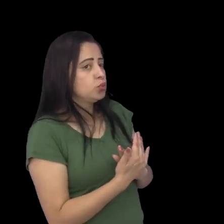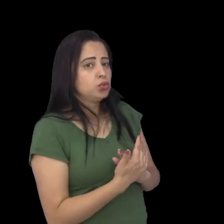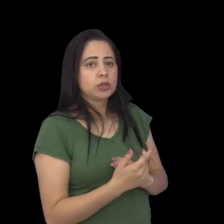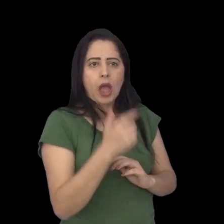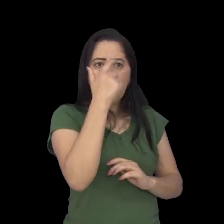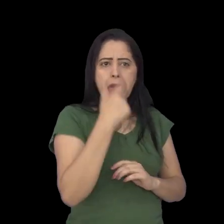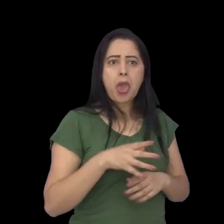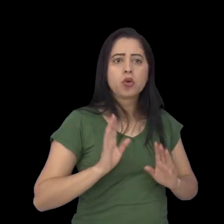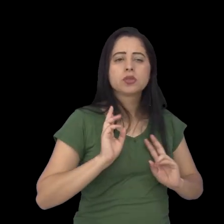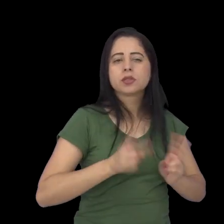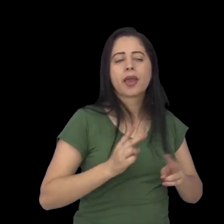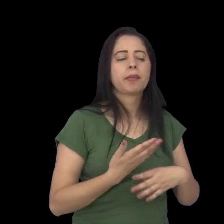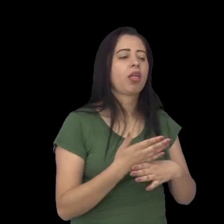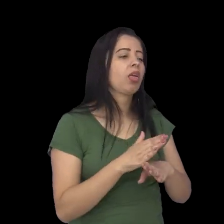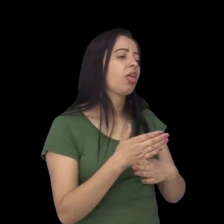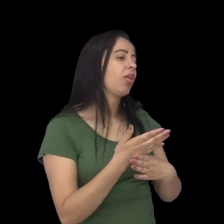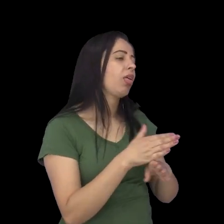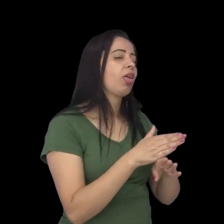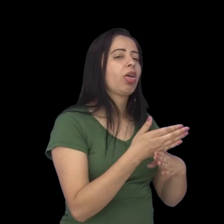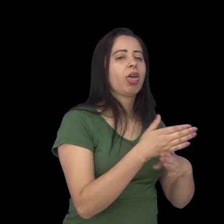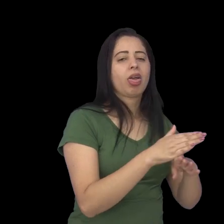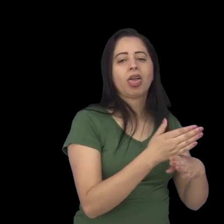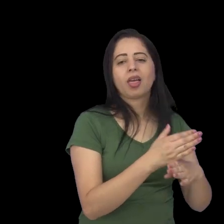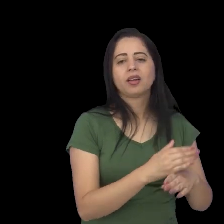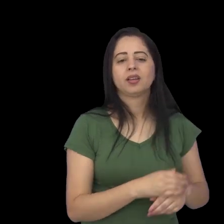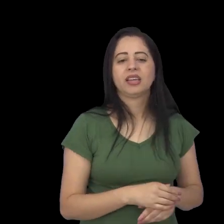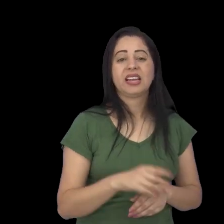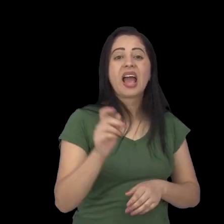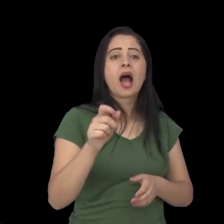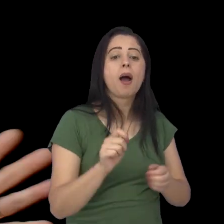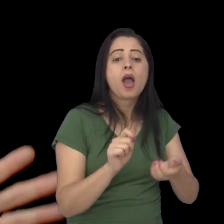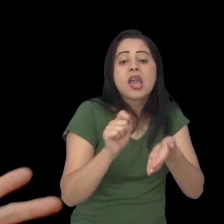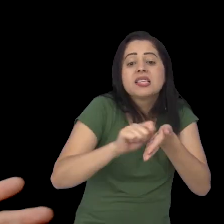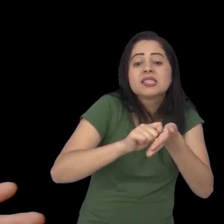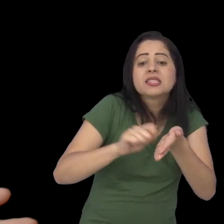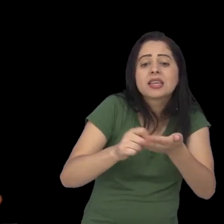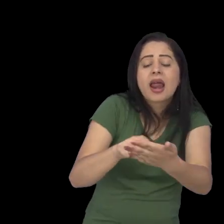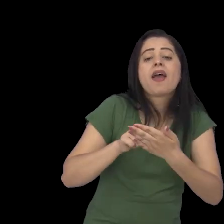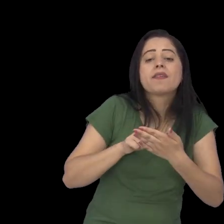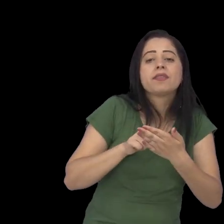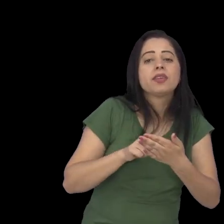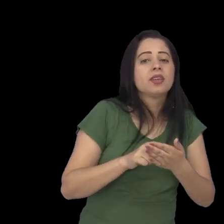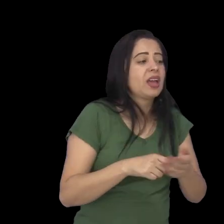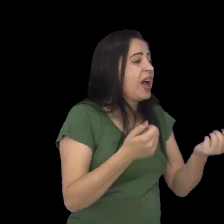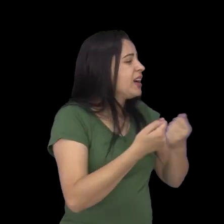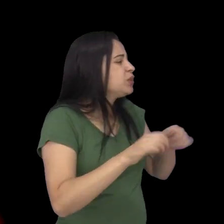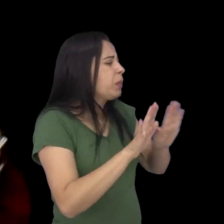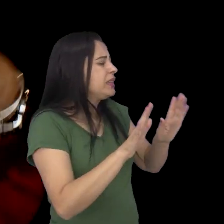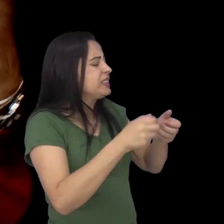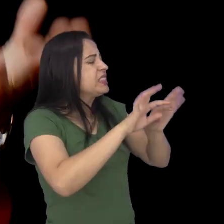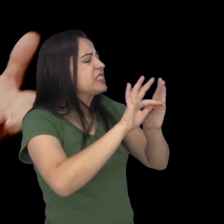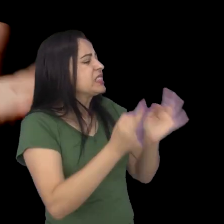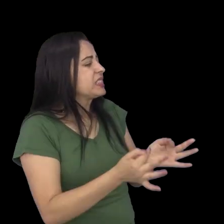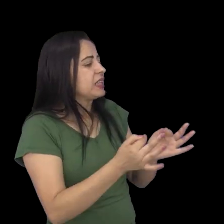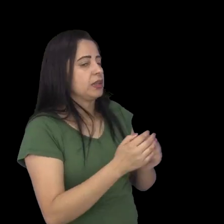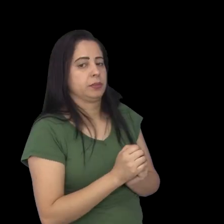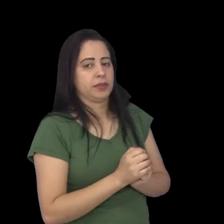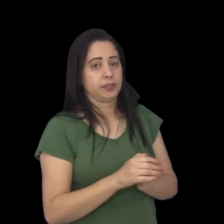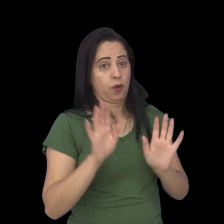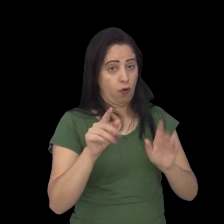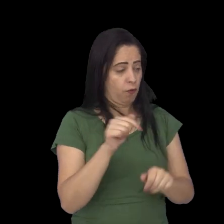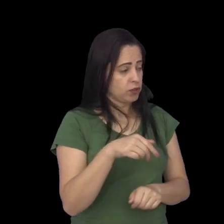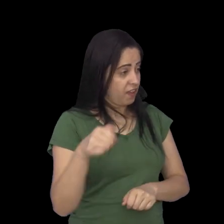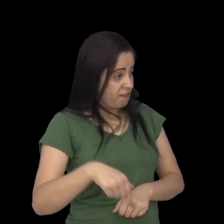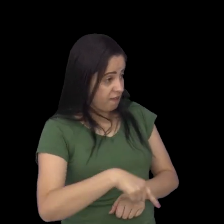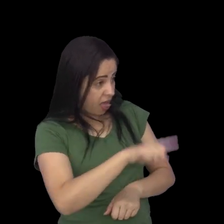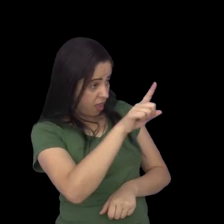muito distraída. Eu falei assim para ele, escreve num papel. Ele falou, ai, não precisa, é simples. Vai no trailer do Joel